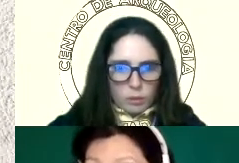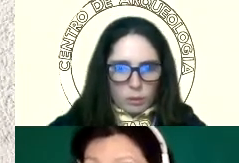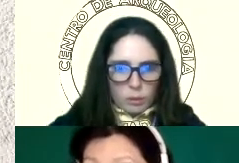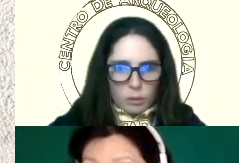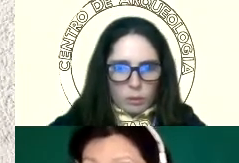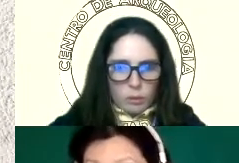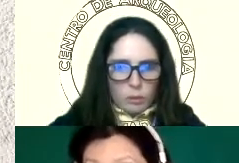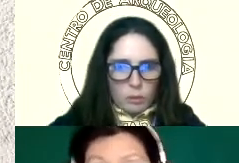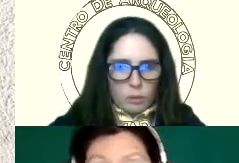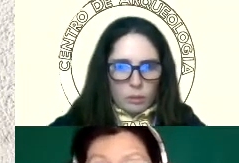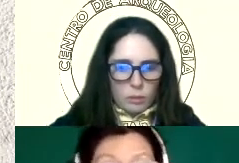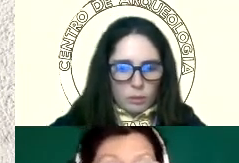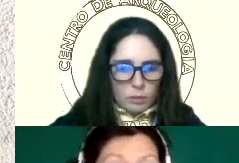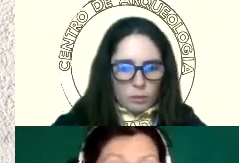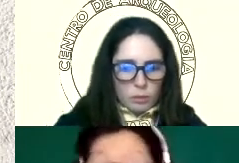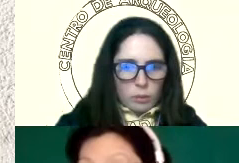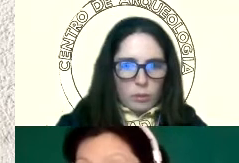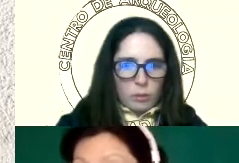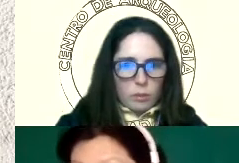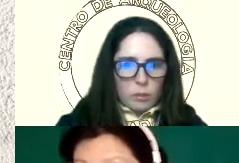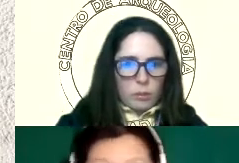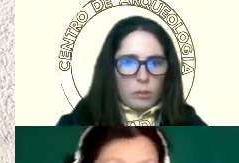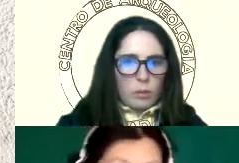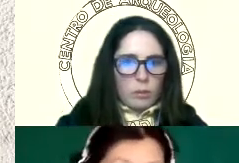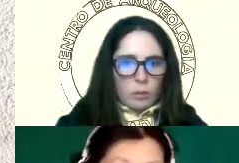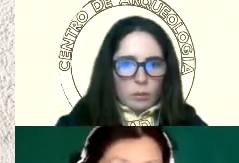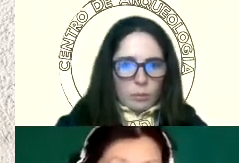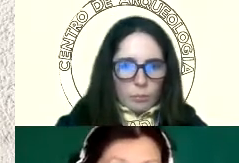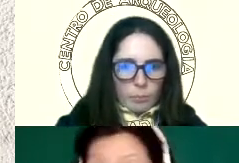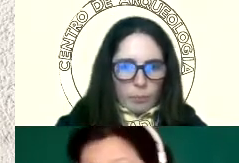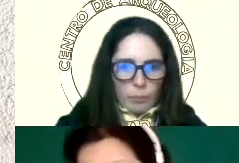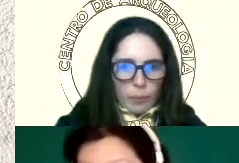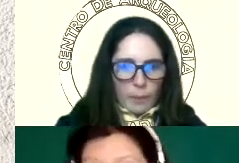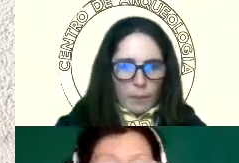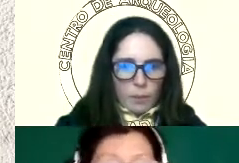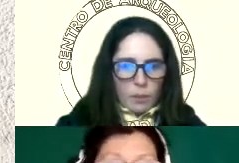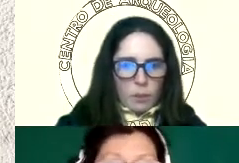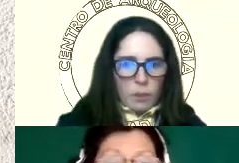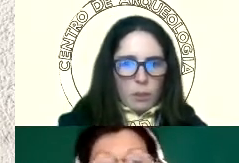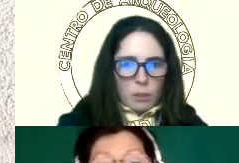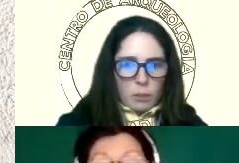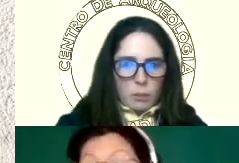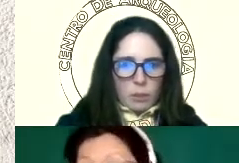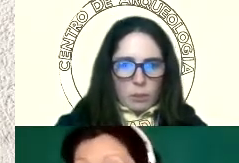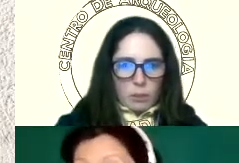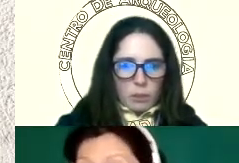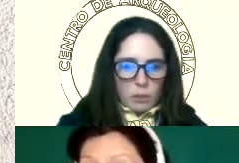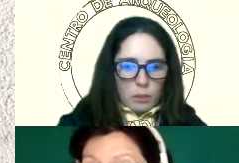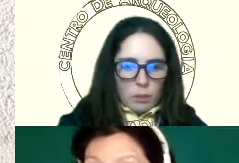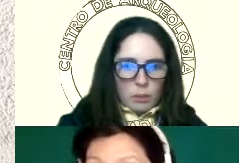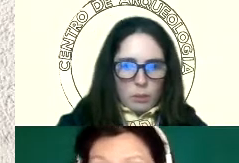na pessoa do Francisco, e temos muito prazer em estar aqui e em poder partilhar